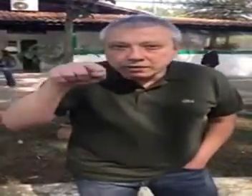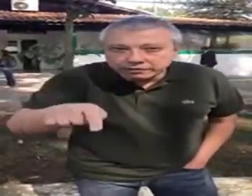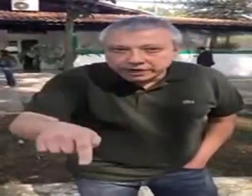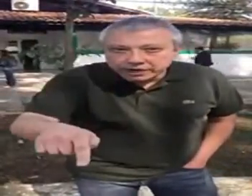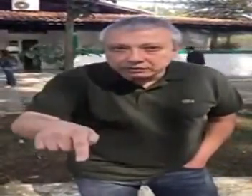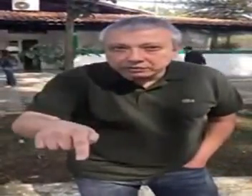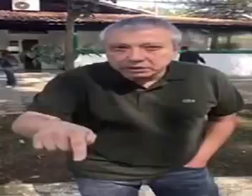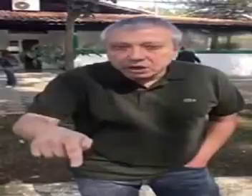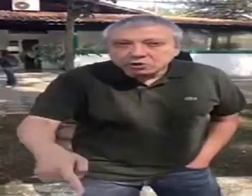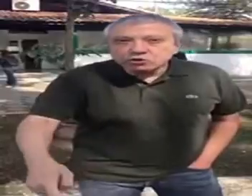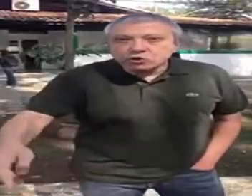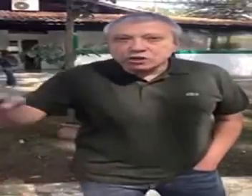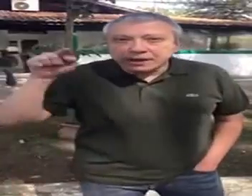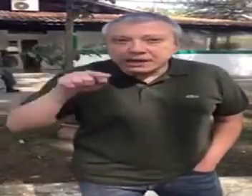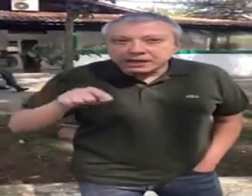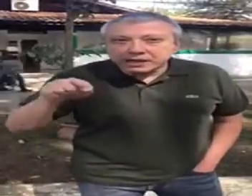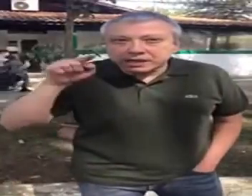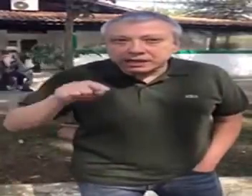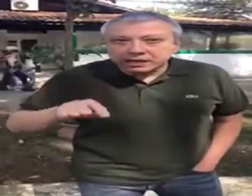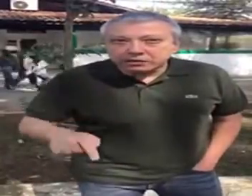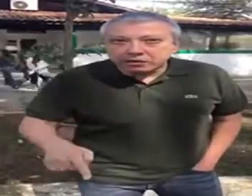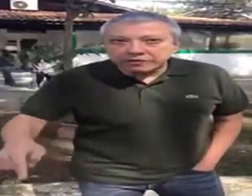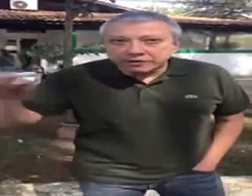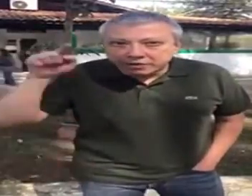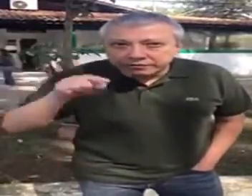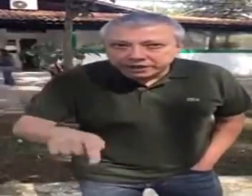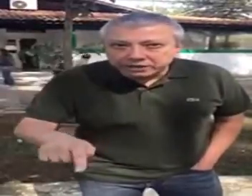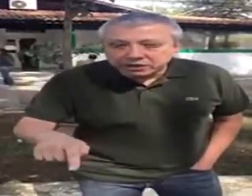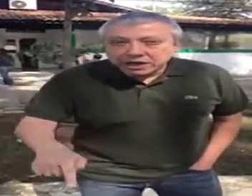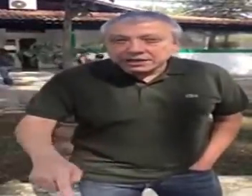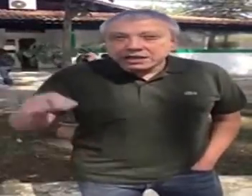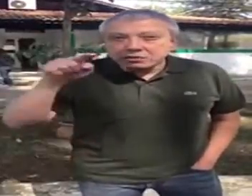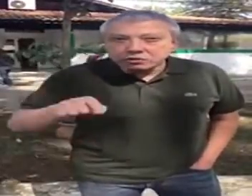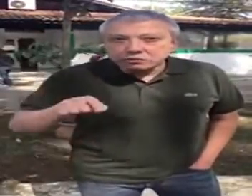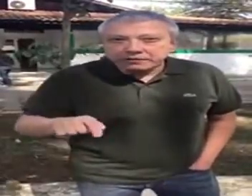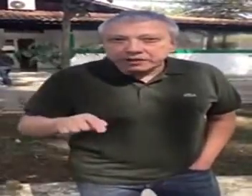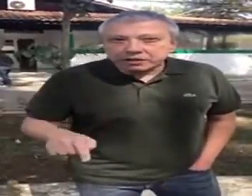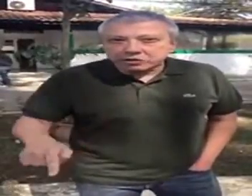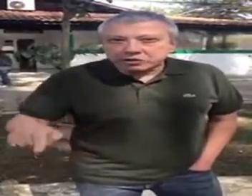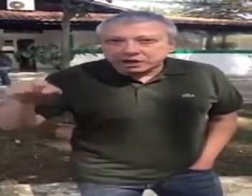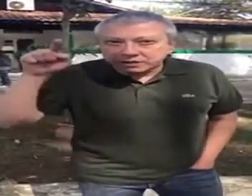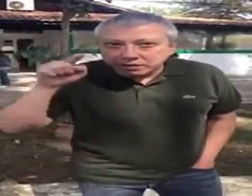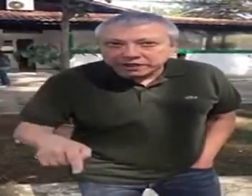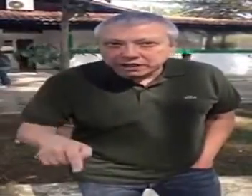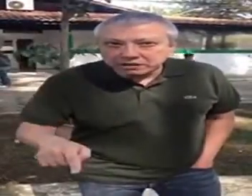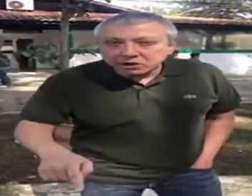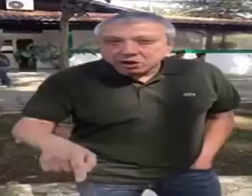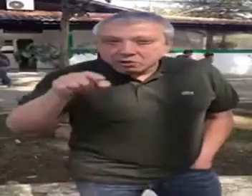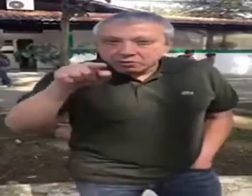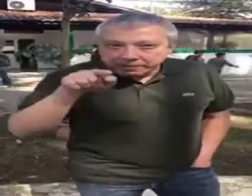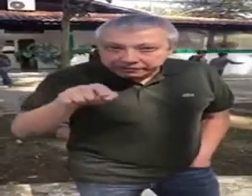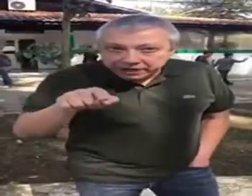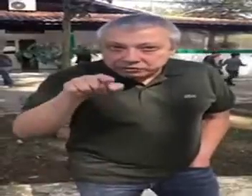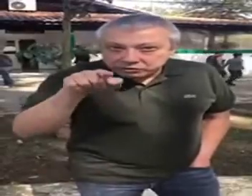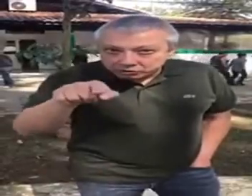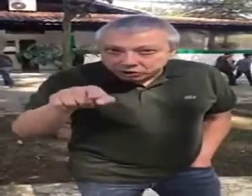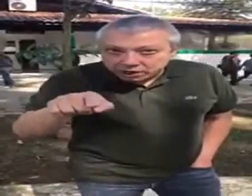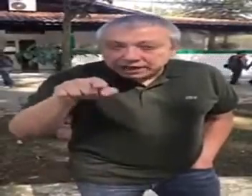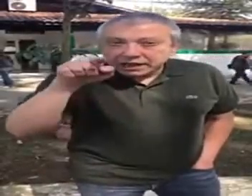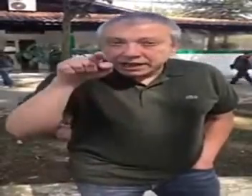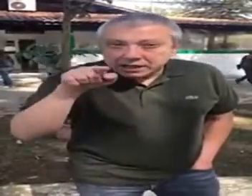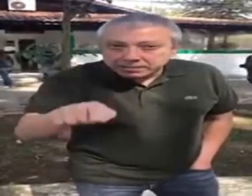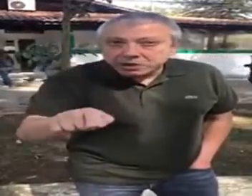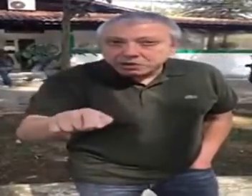Pois ele não veio. O Júlio Semeghini, que é secretário de governo, não veio. Nenhum dos prefeitos regionais não veio. O prefeito